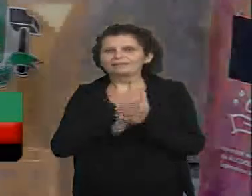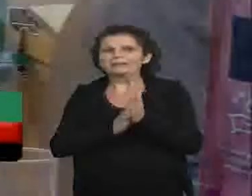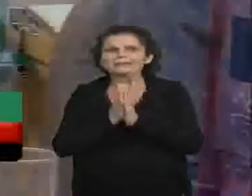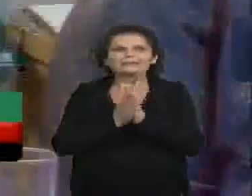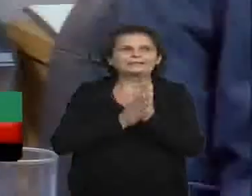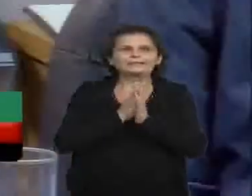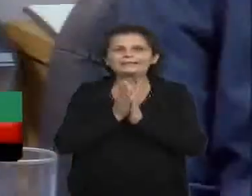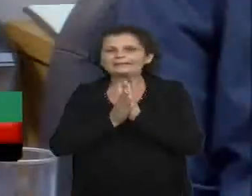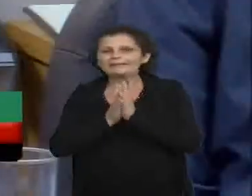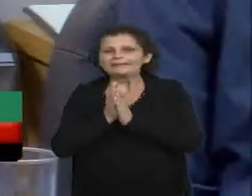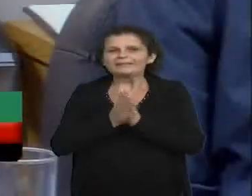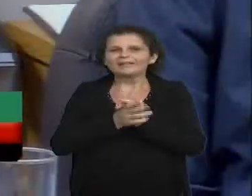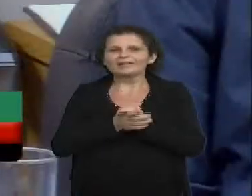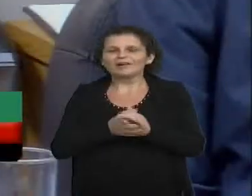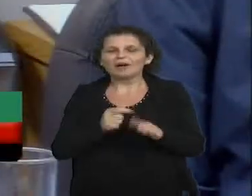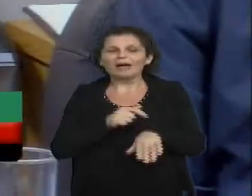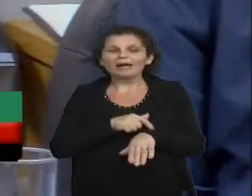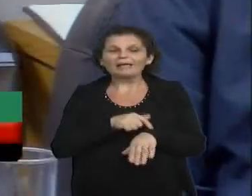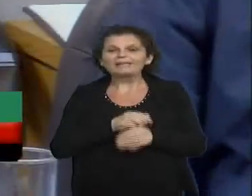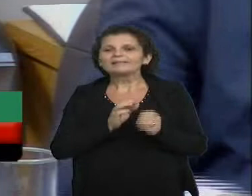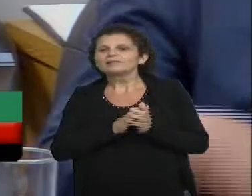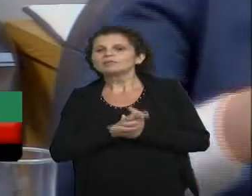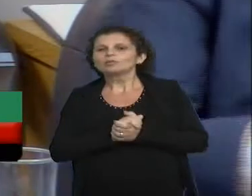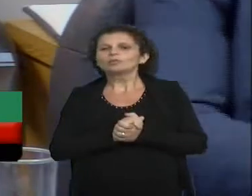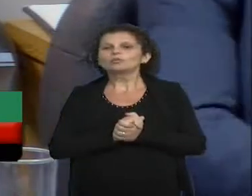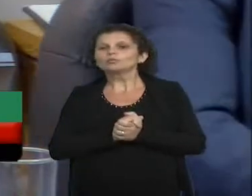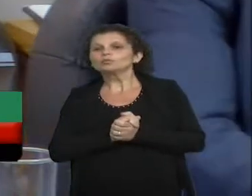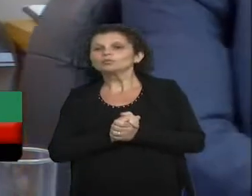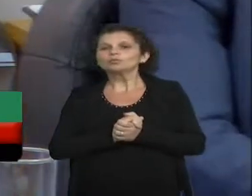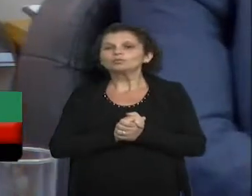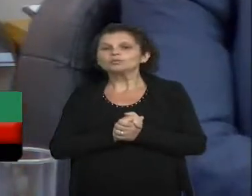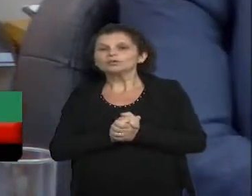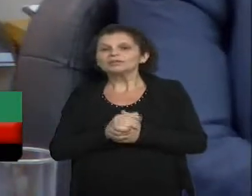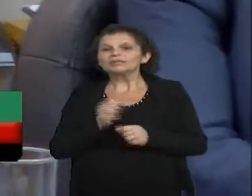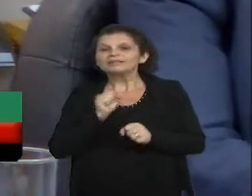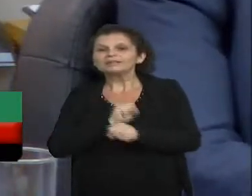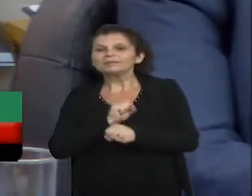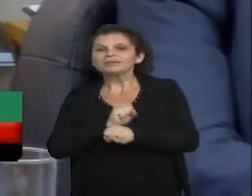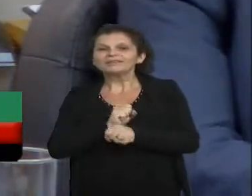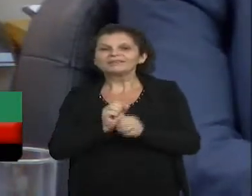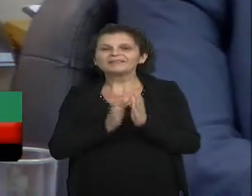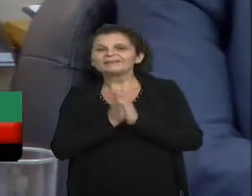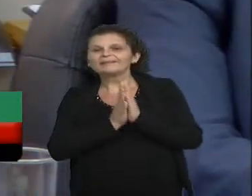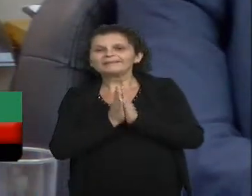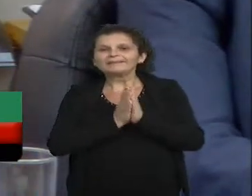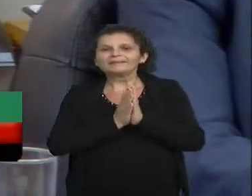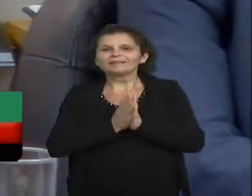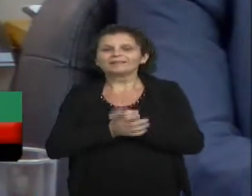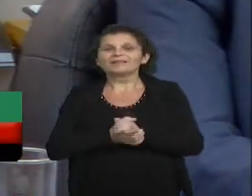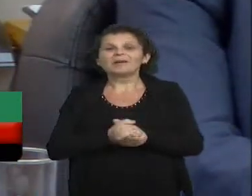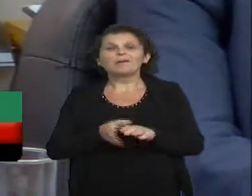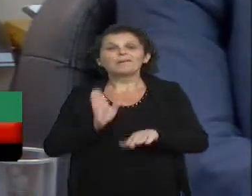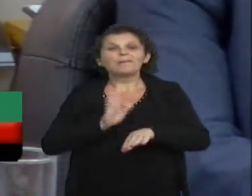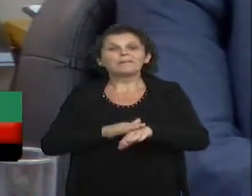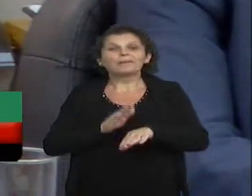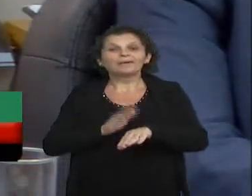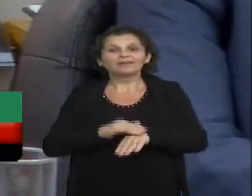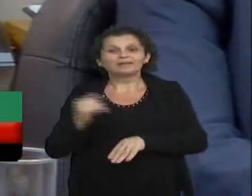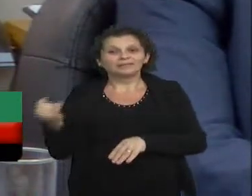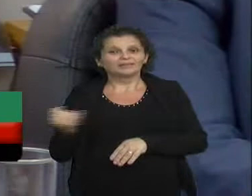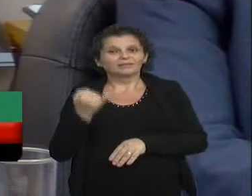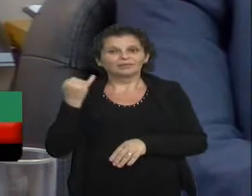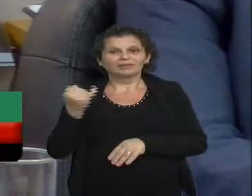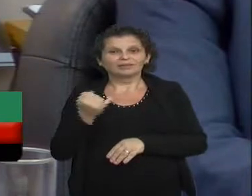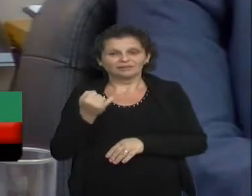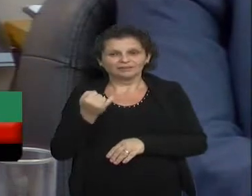no shopping do momento que ela chegou até a hora dela sair. E o mais importante, senhores